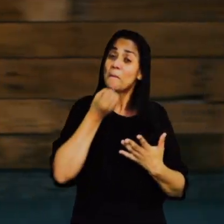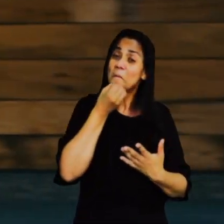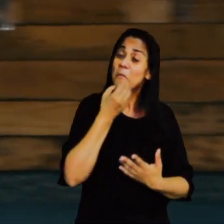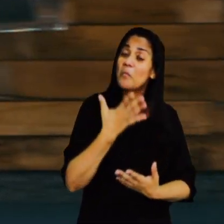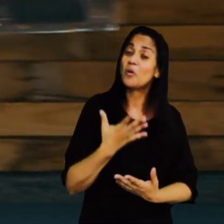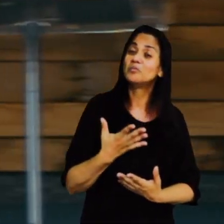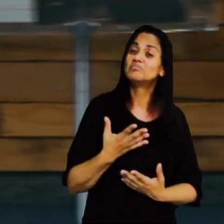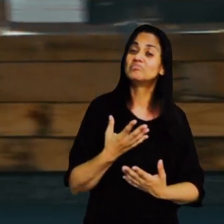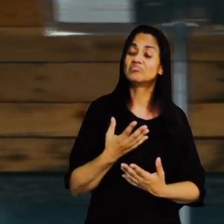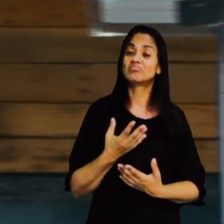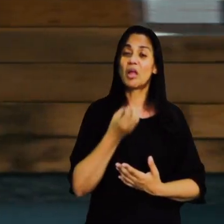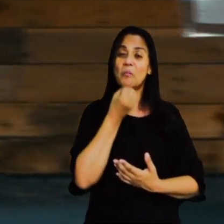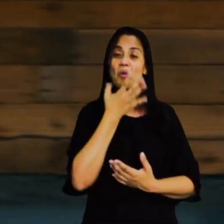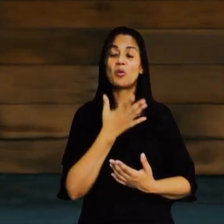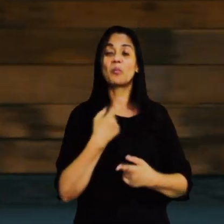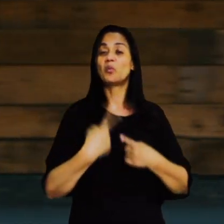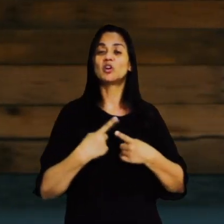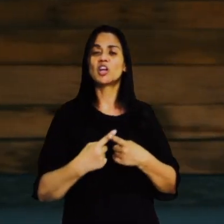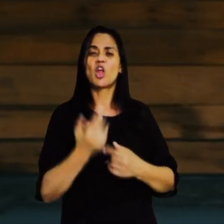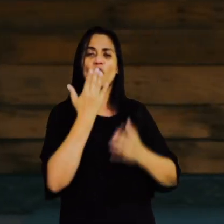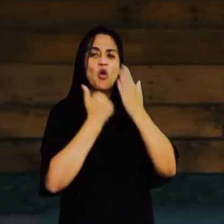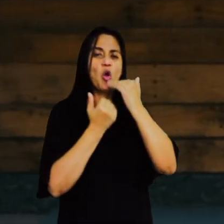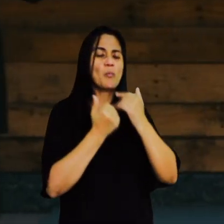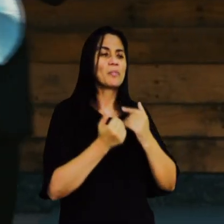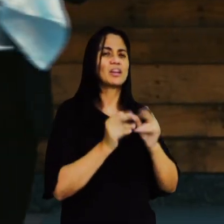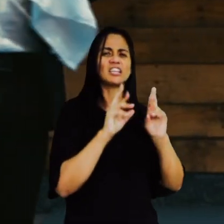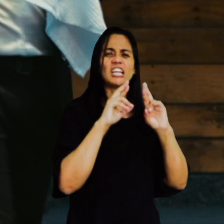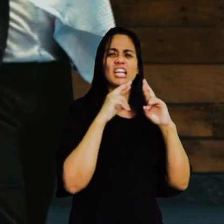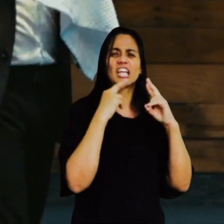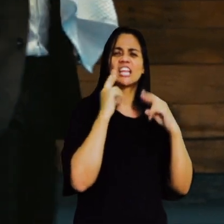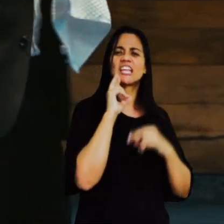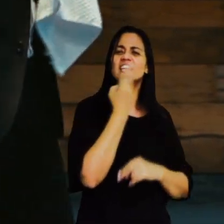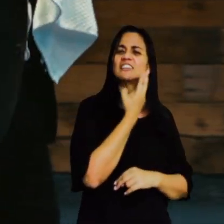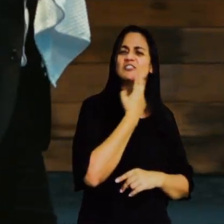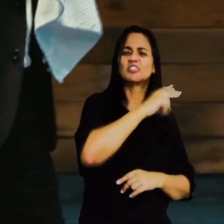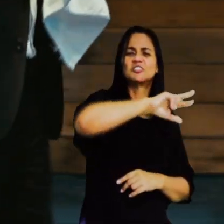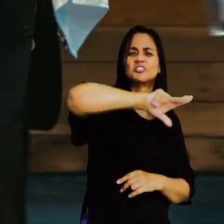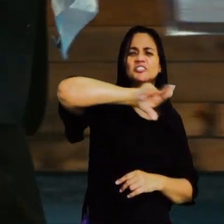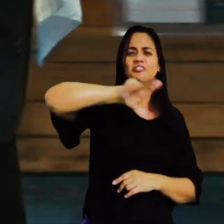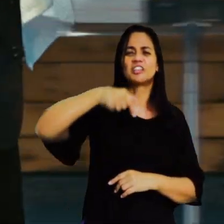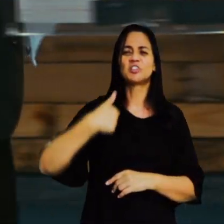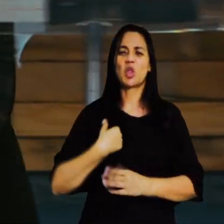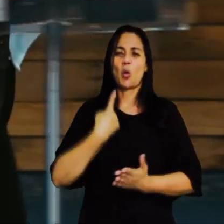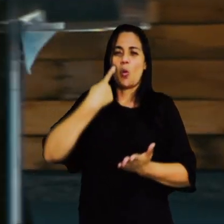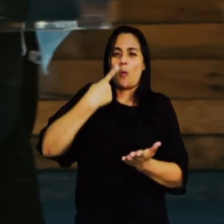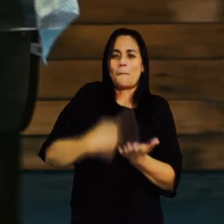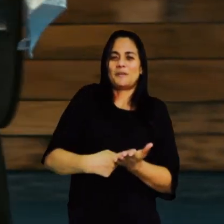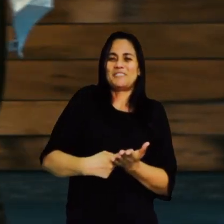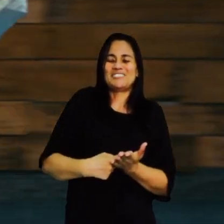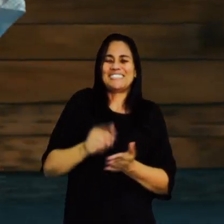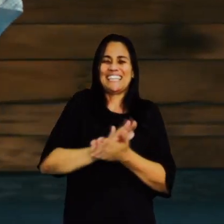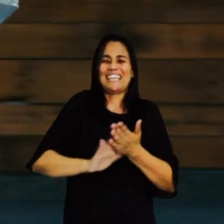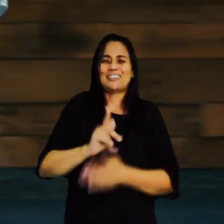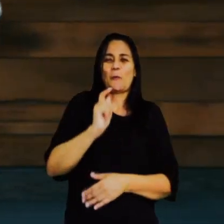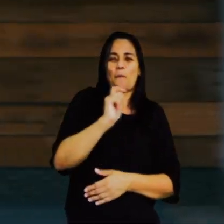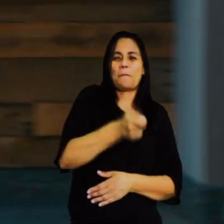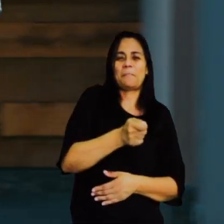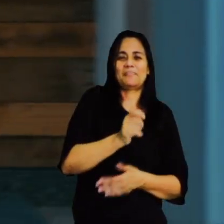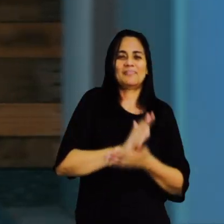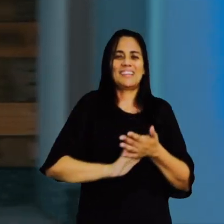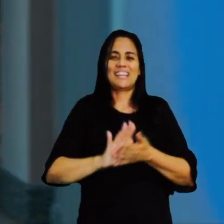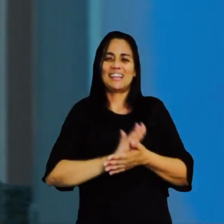vários restaurantes, sem nenhum tipo de compromisso, sem precisar pagar conta, eu vou quando eu quero. Não está nem